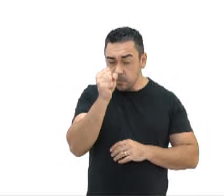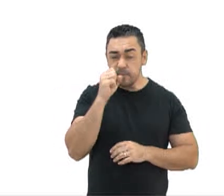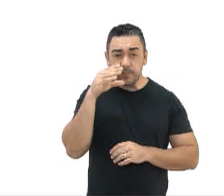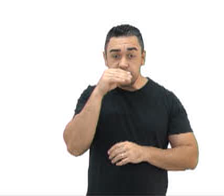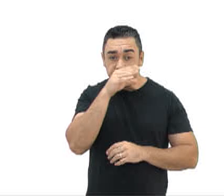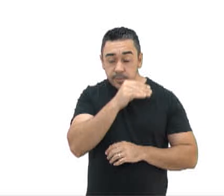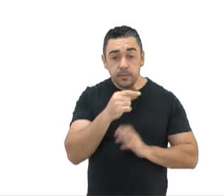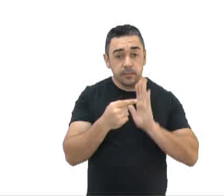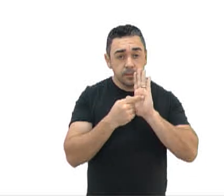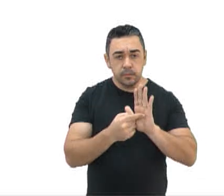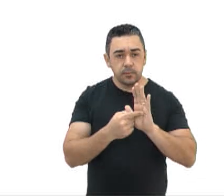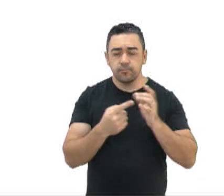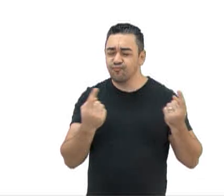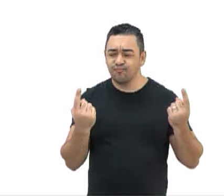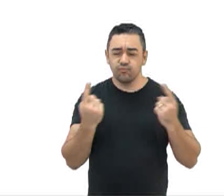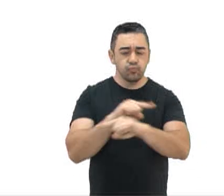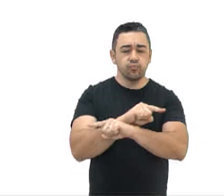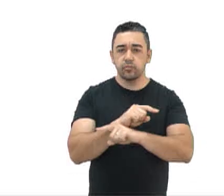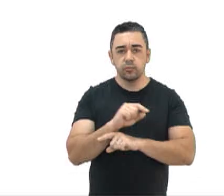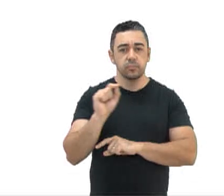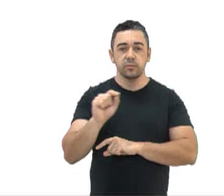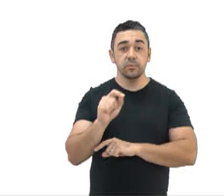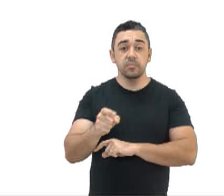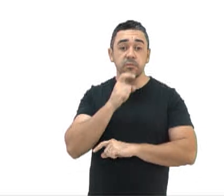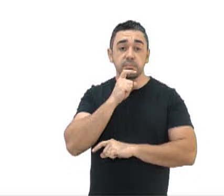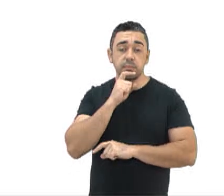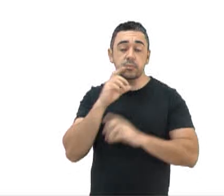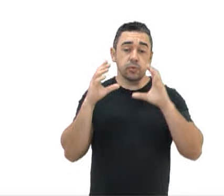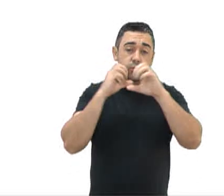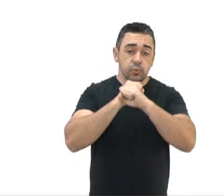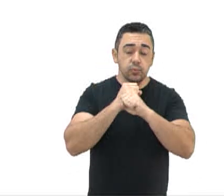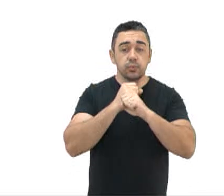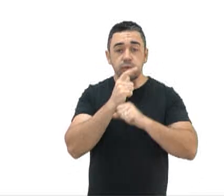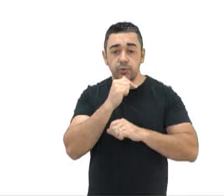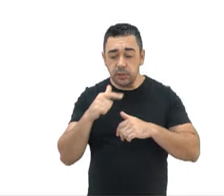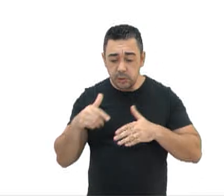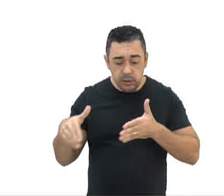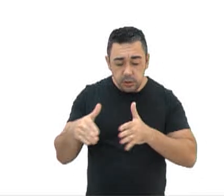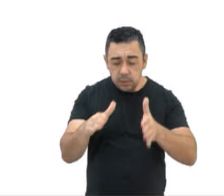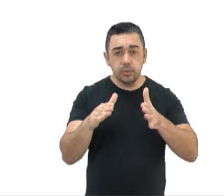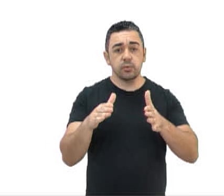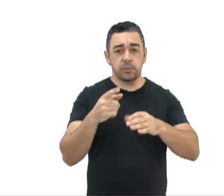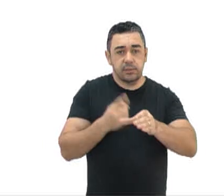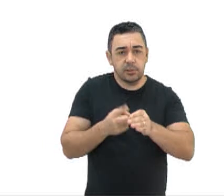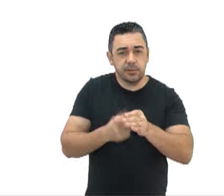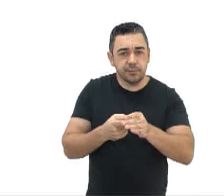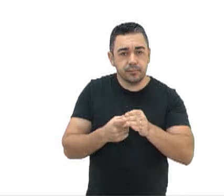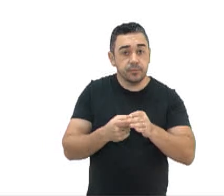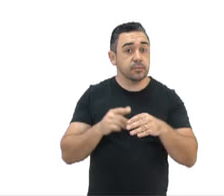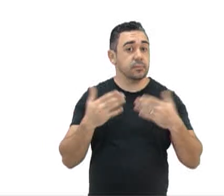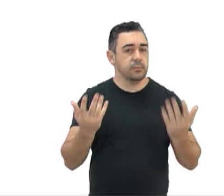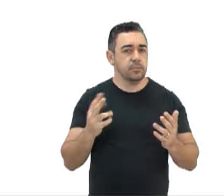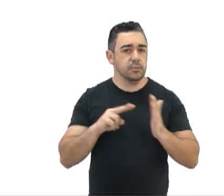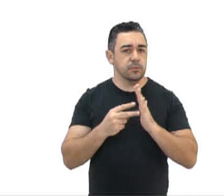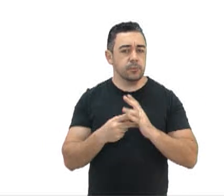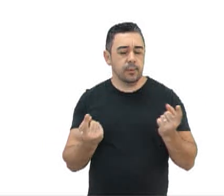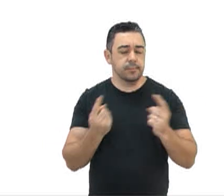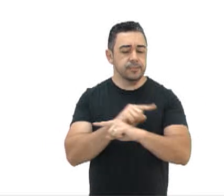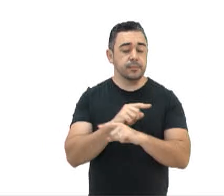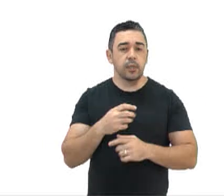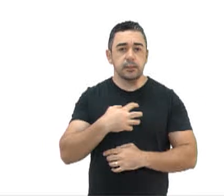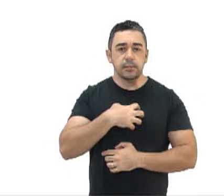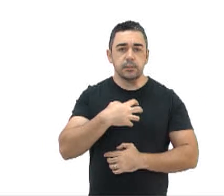quentes, contrapondo tons frios, escuros do rio e da cidade. Esse contraste pode gerar uma